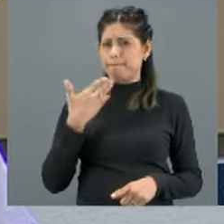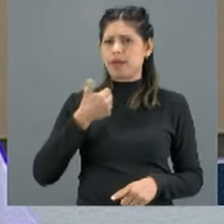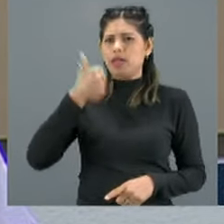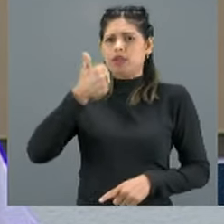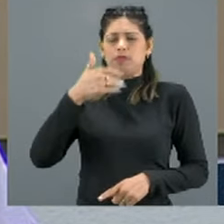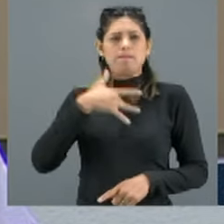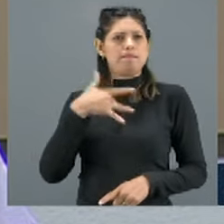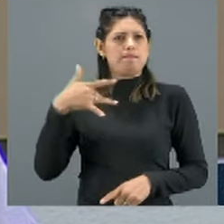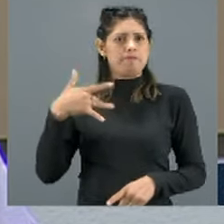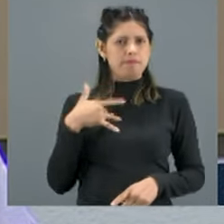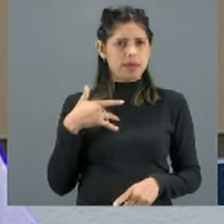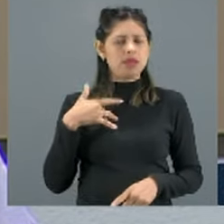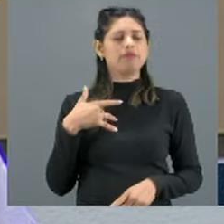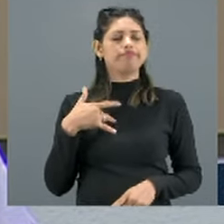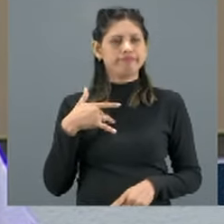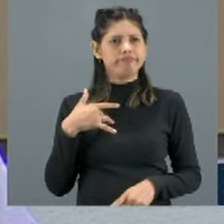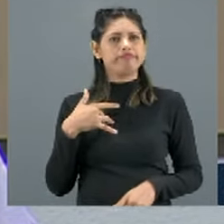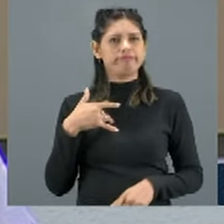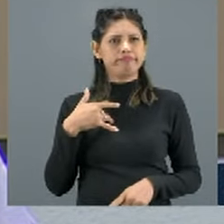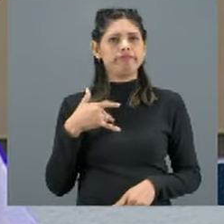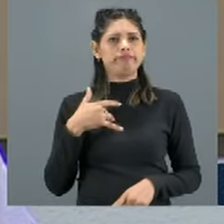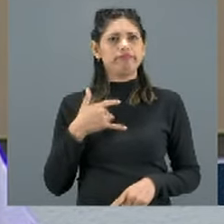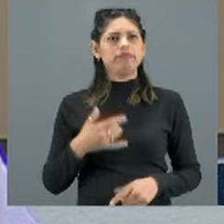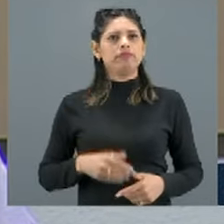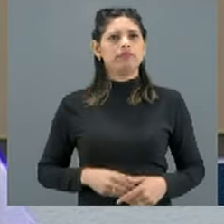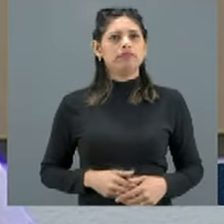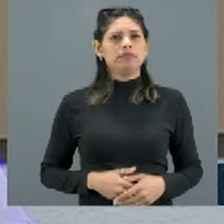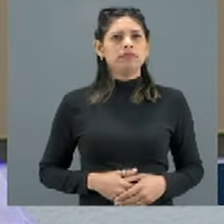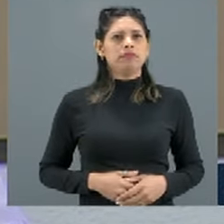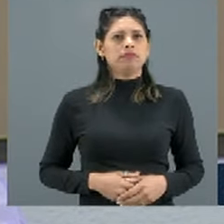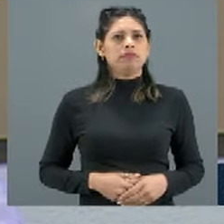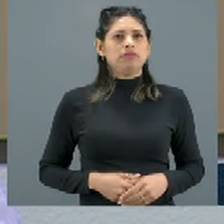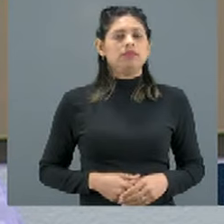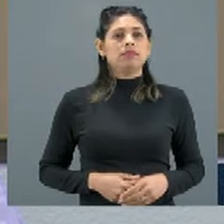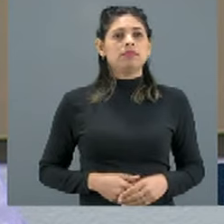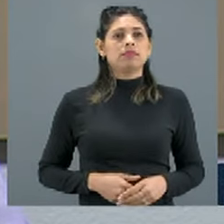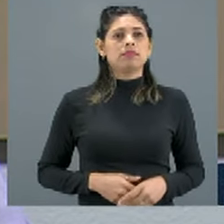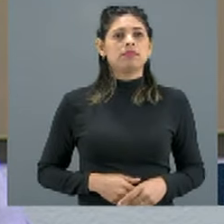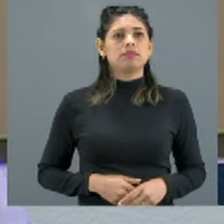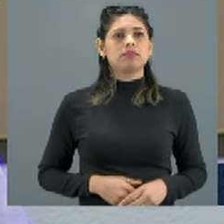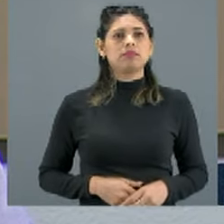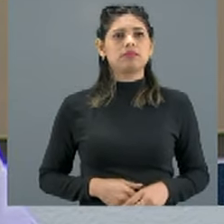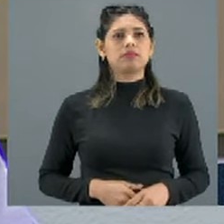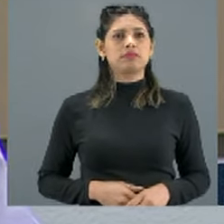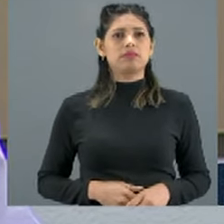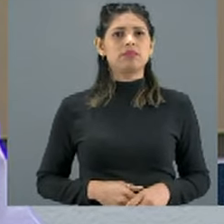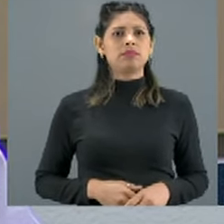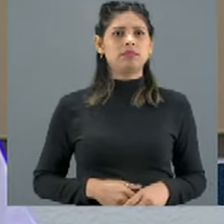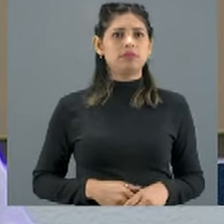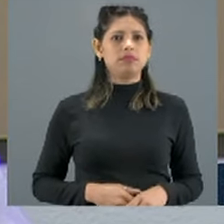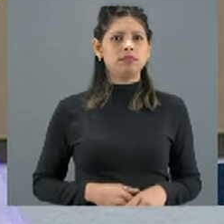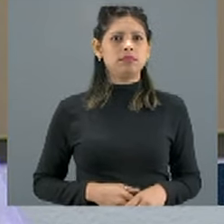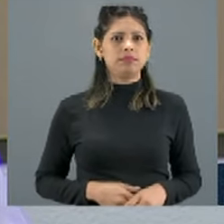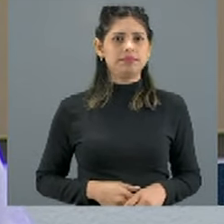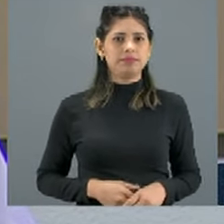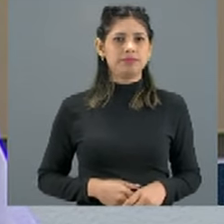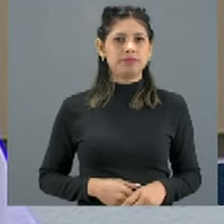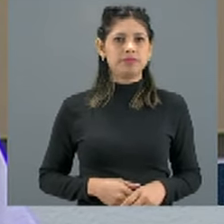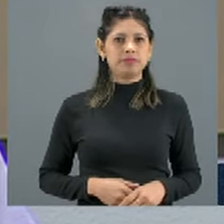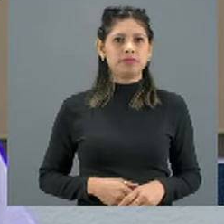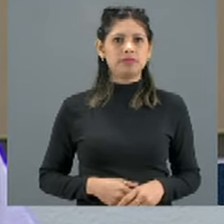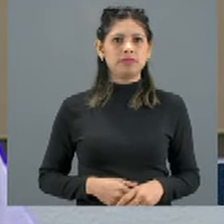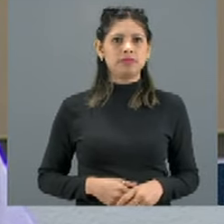bem-estar. Estar em uma vida digna